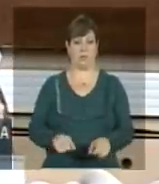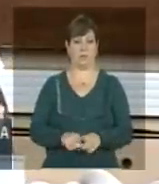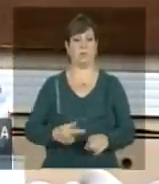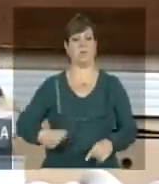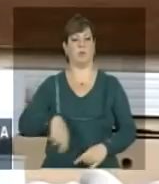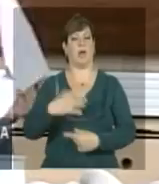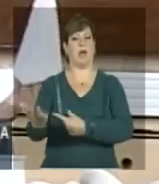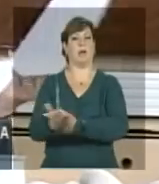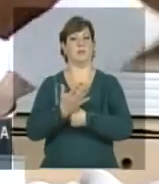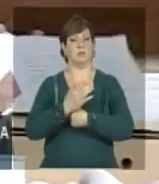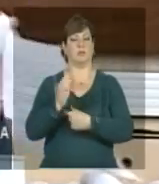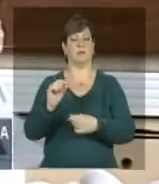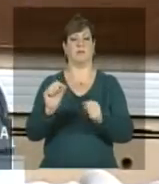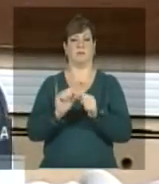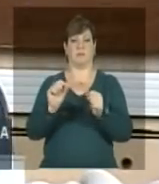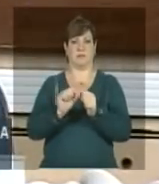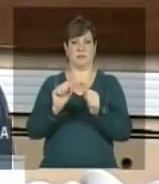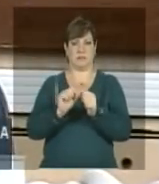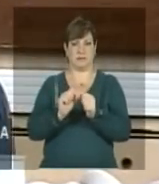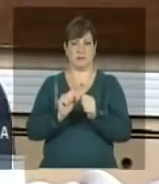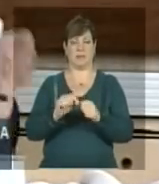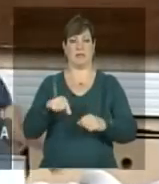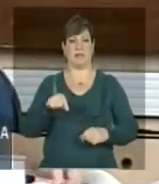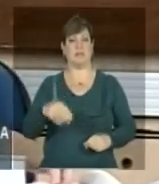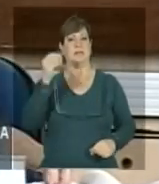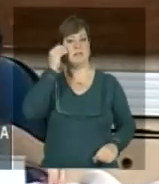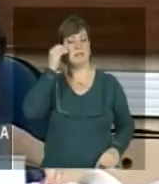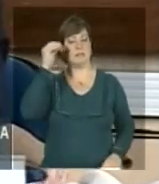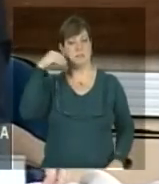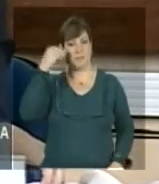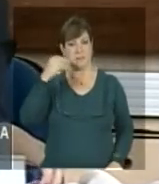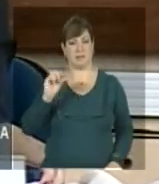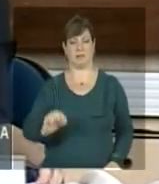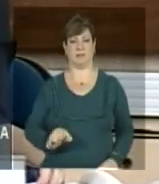nos ajuda a construir essa experiência.